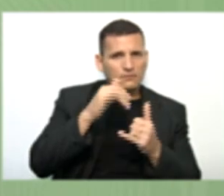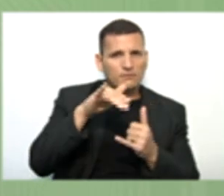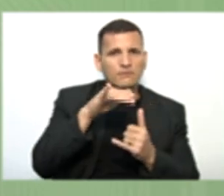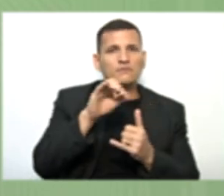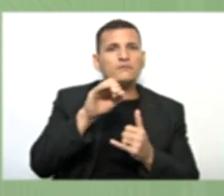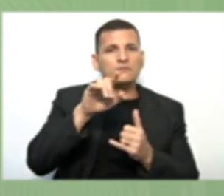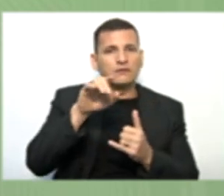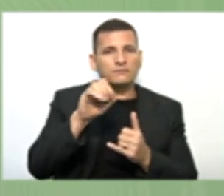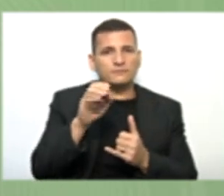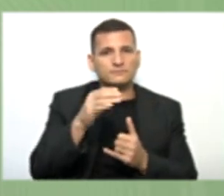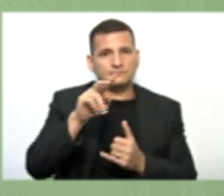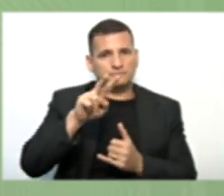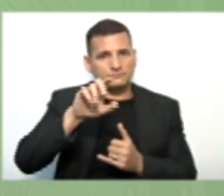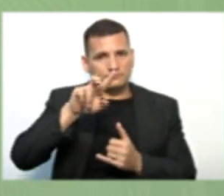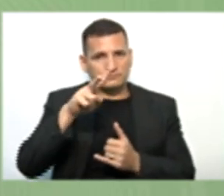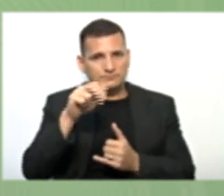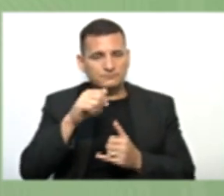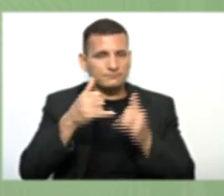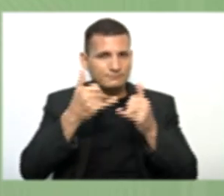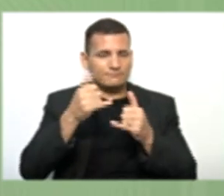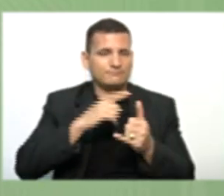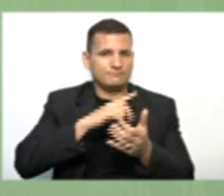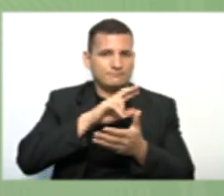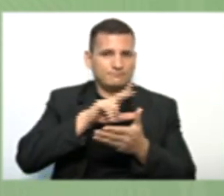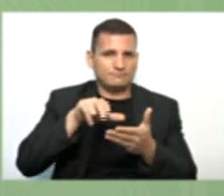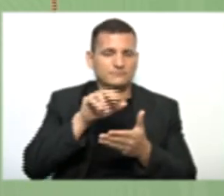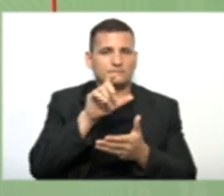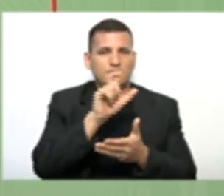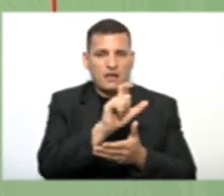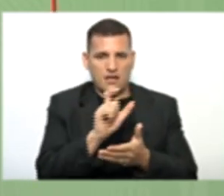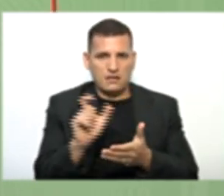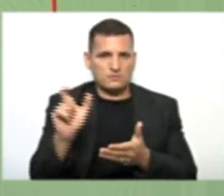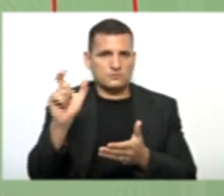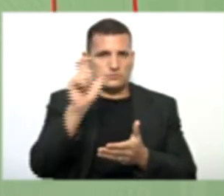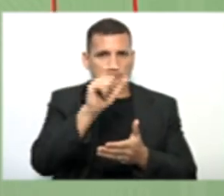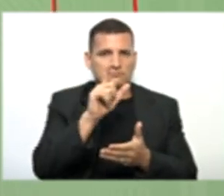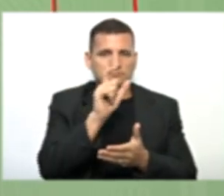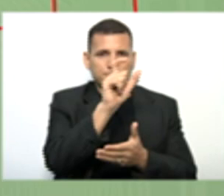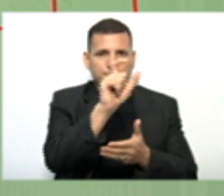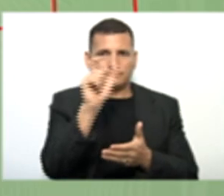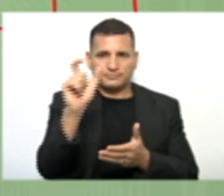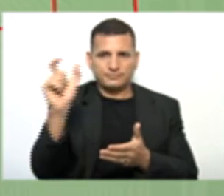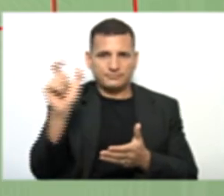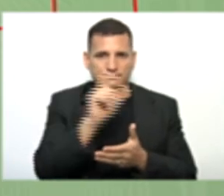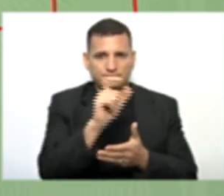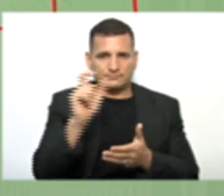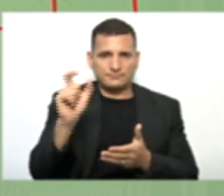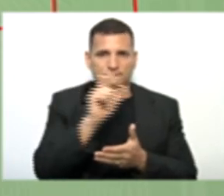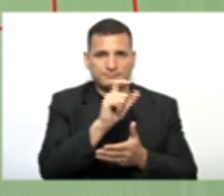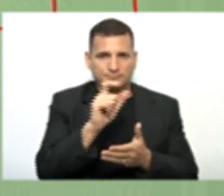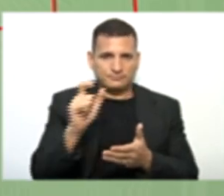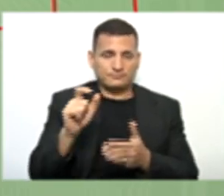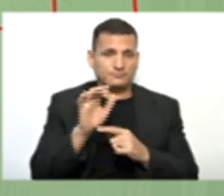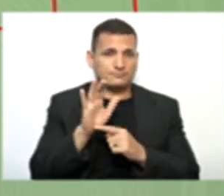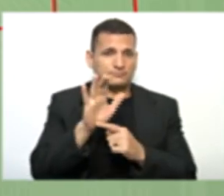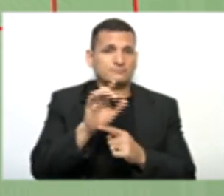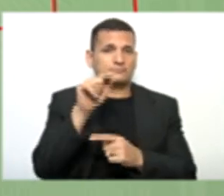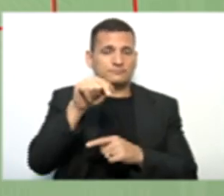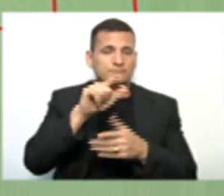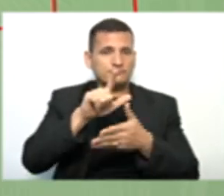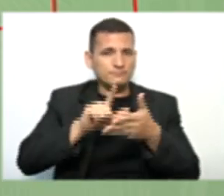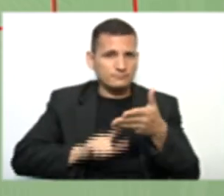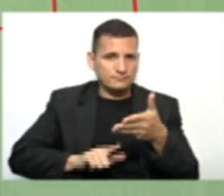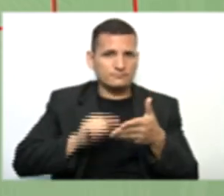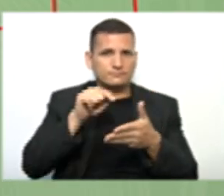nessa lista, né? Ou seja, que nem eu fiz aqui naquela hora, a gente precisa mostrar que essa lista